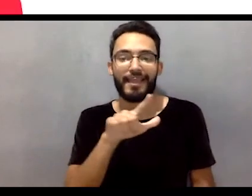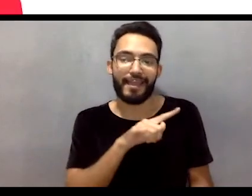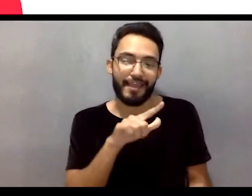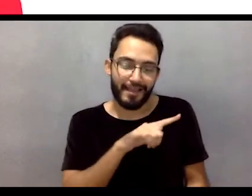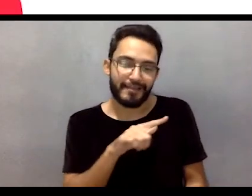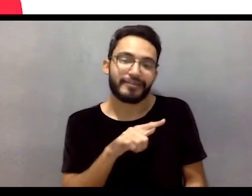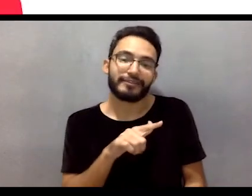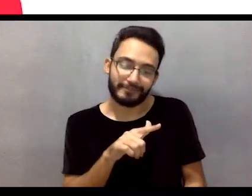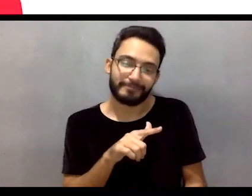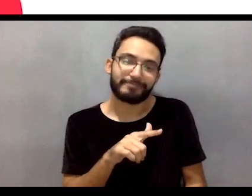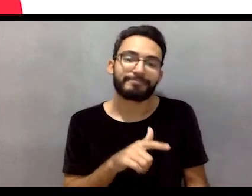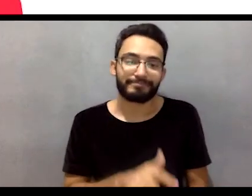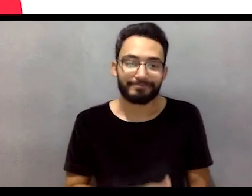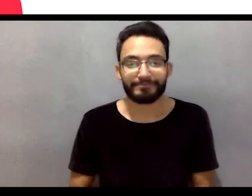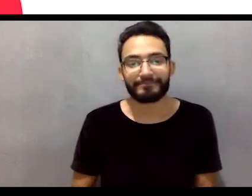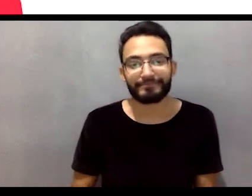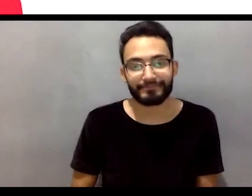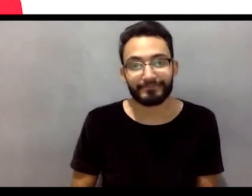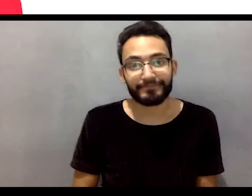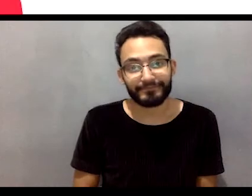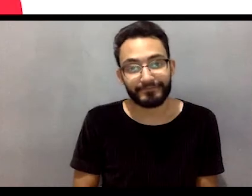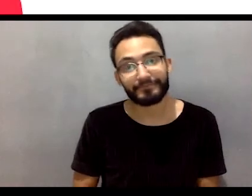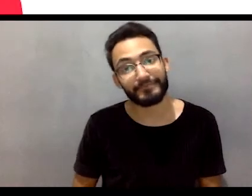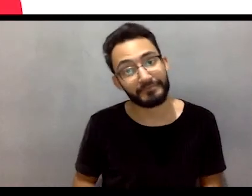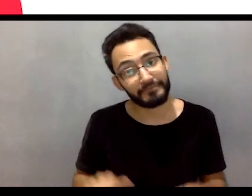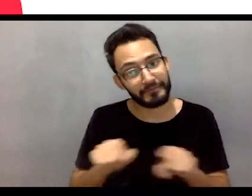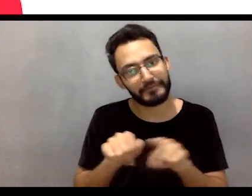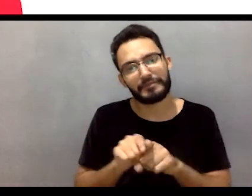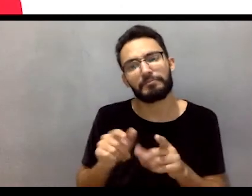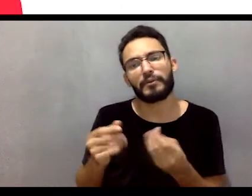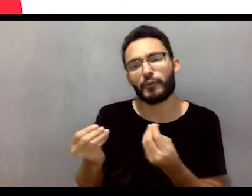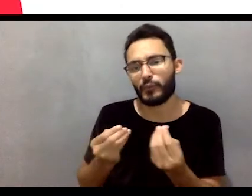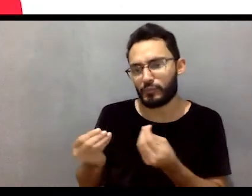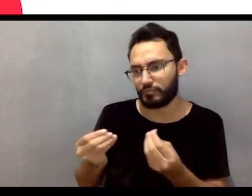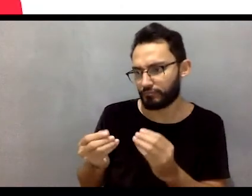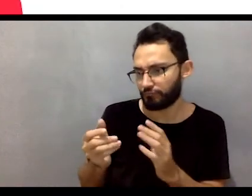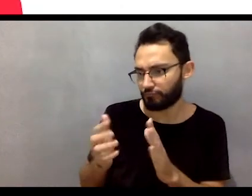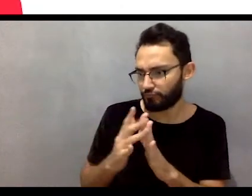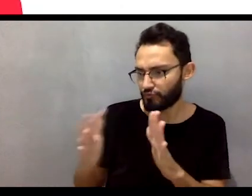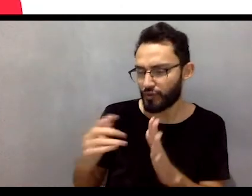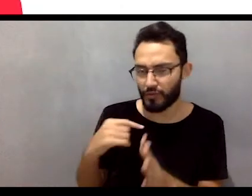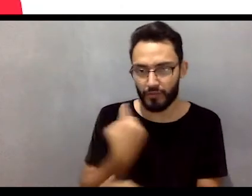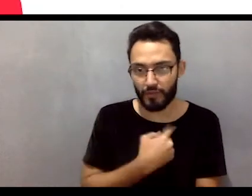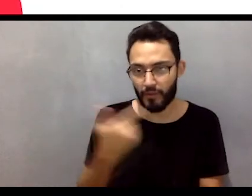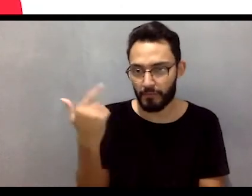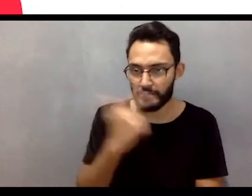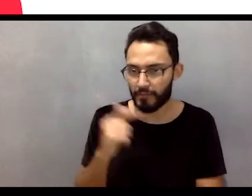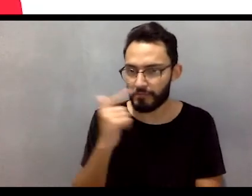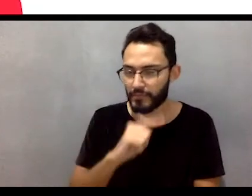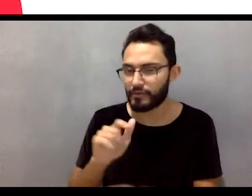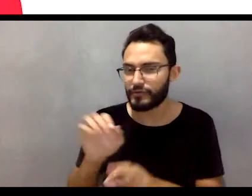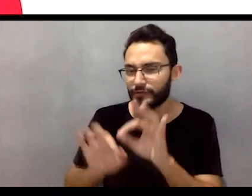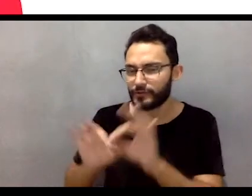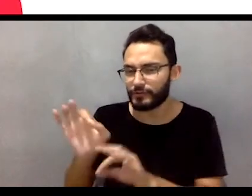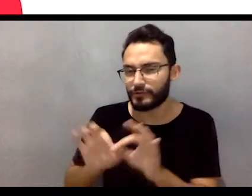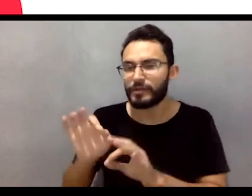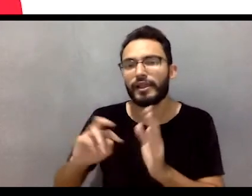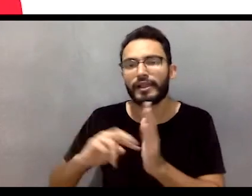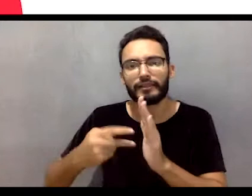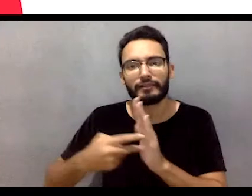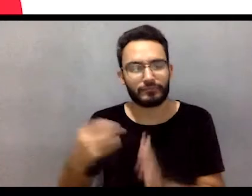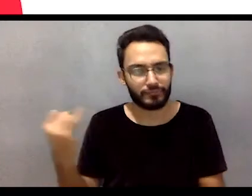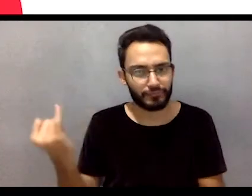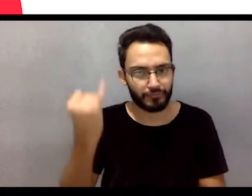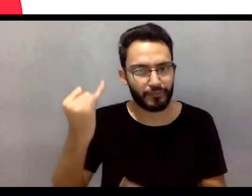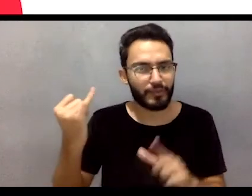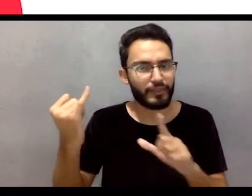resultado final. E através disso, a gente também consegue gerar métricas